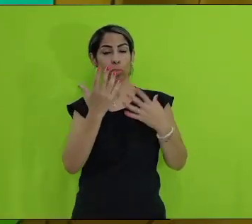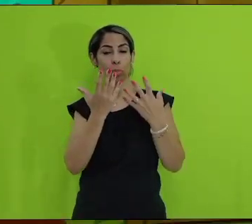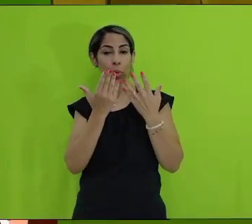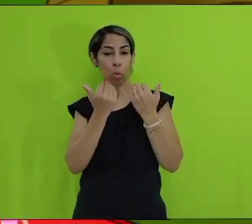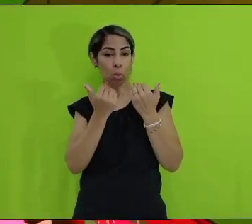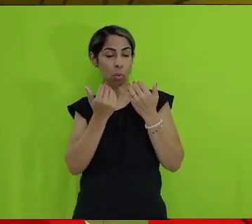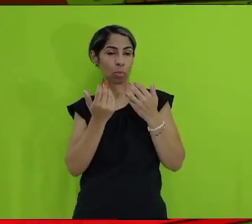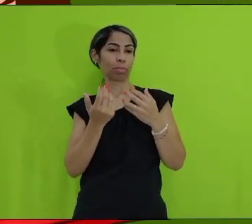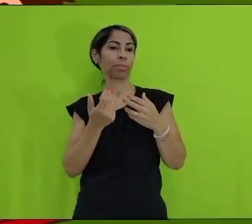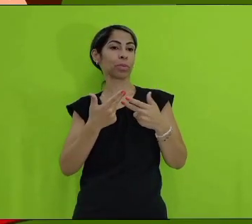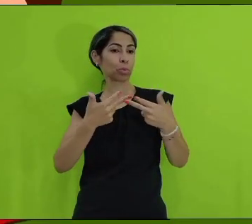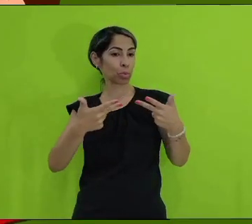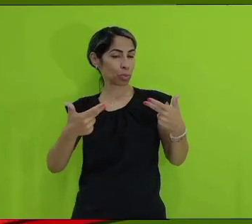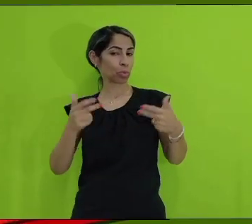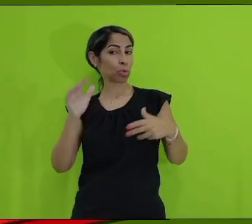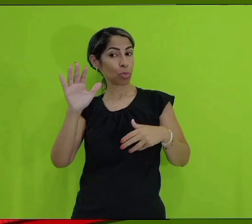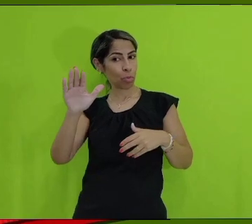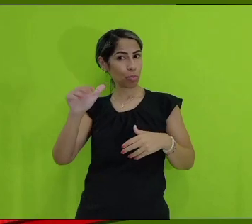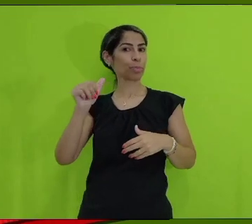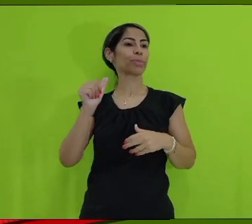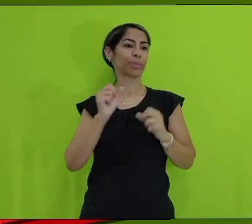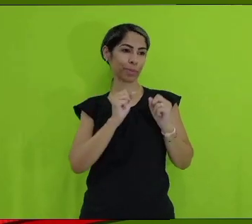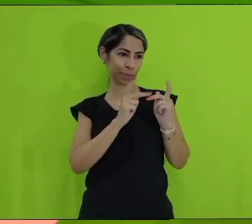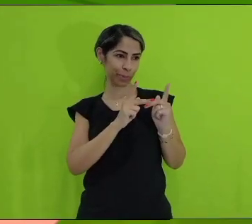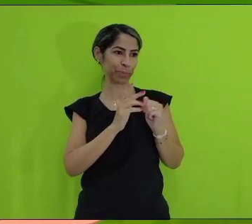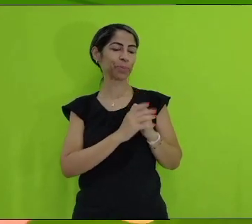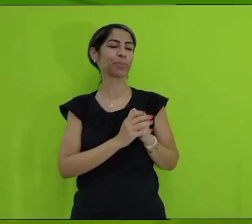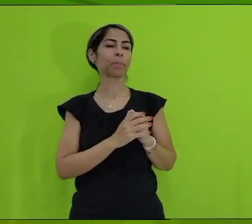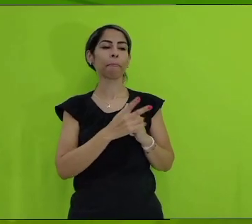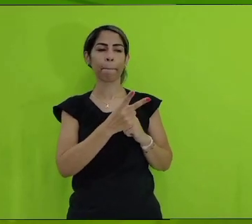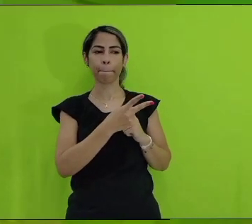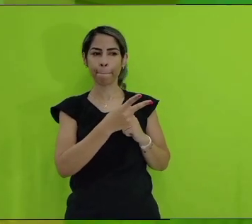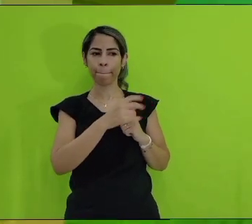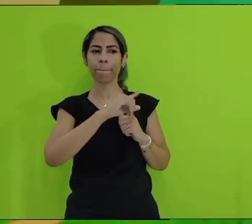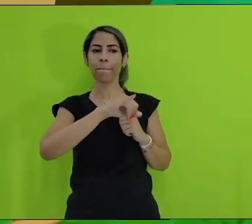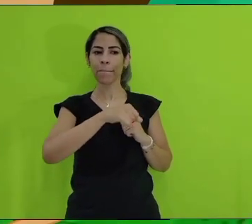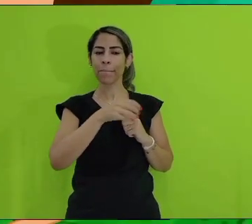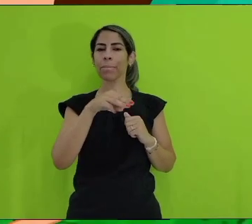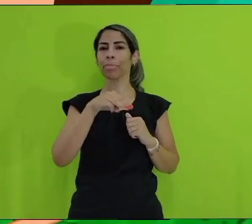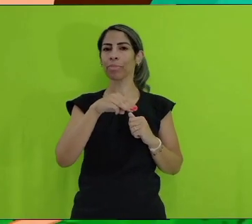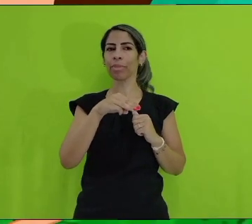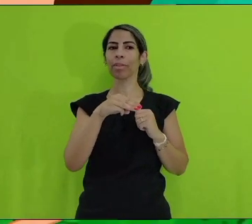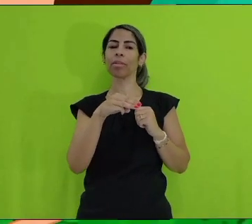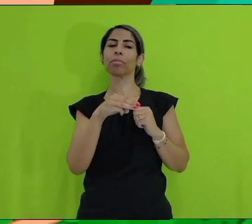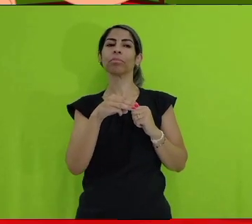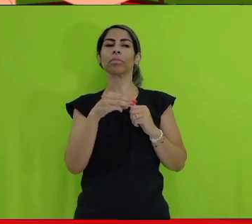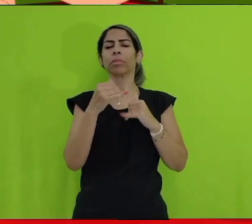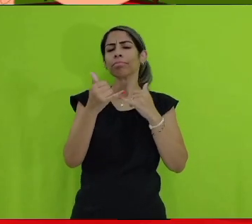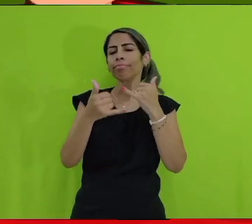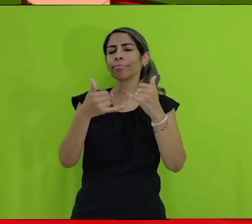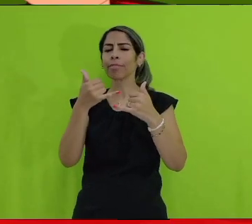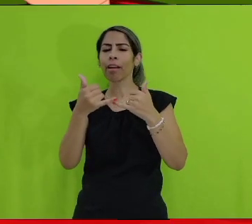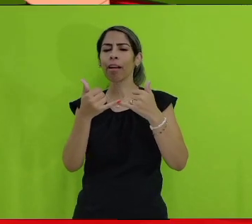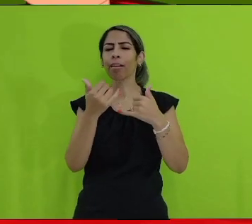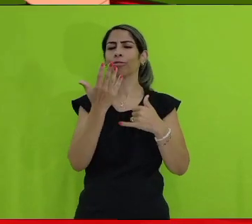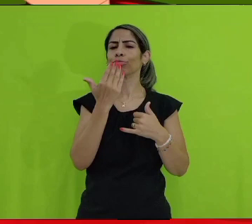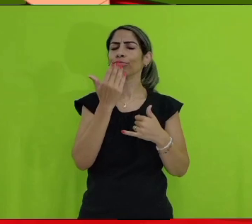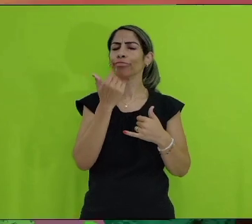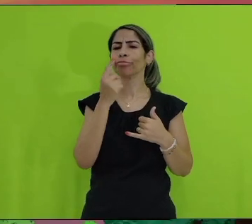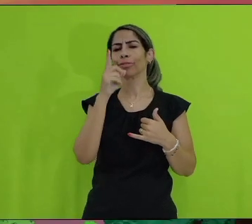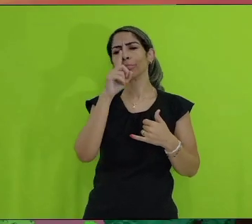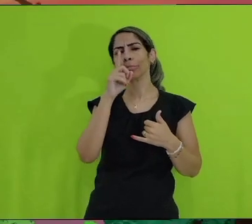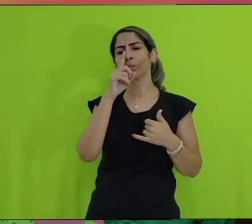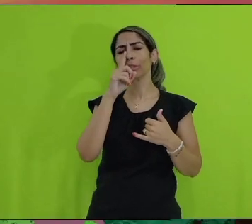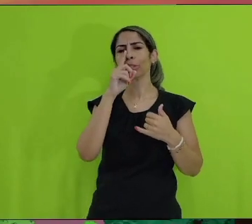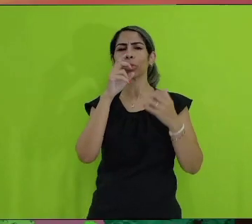e Maria sentaram-se debaixo de uma grande árvore e comeram alguns biscoitos e jogaram alguns jogos. O tempo passou e